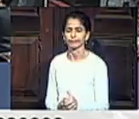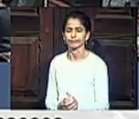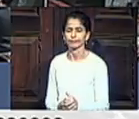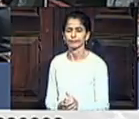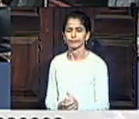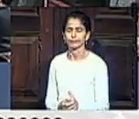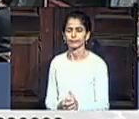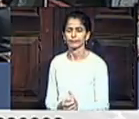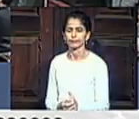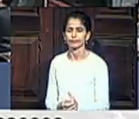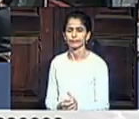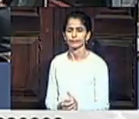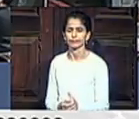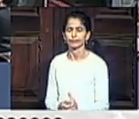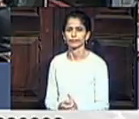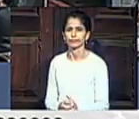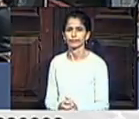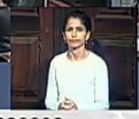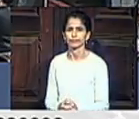Voto divergente, presidente.